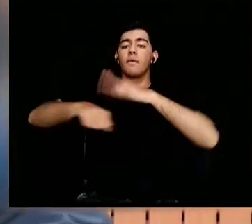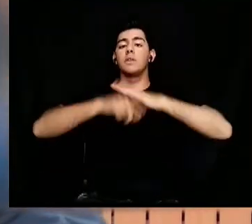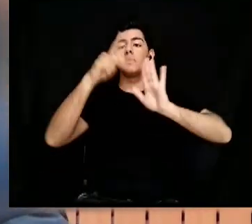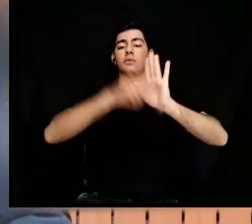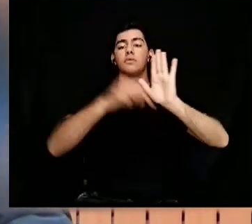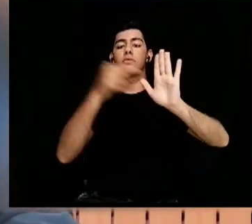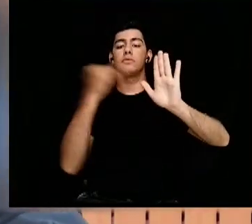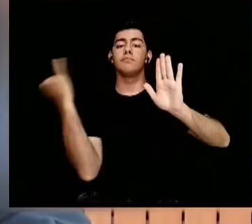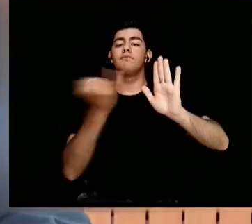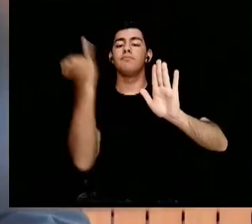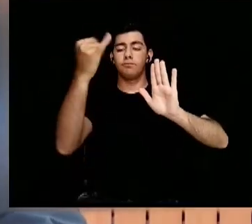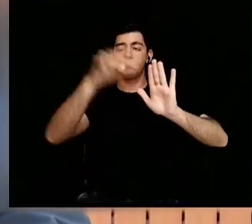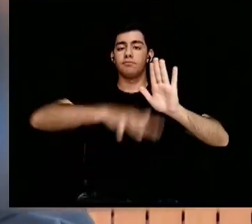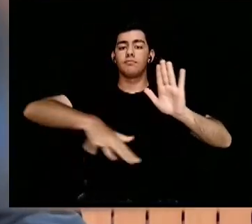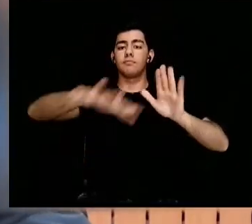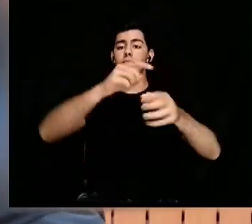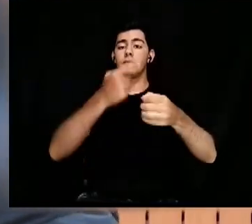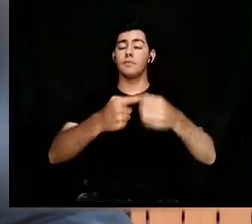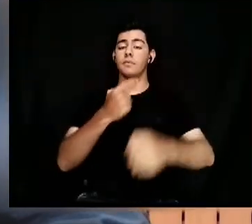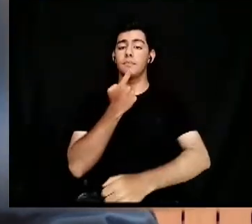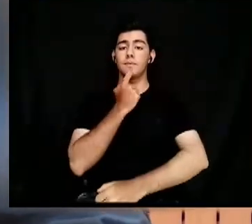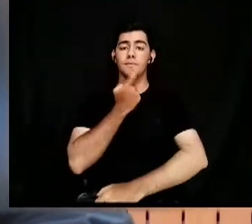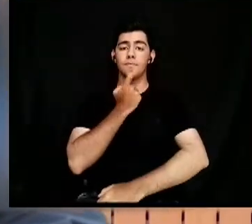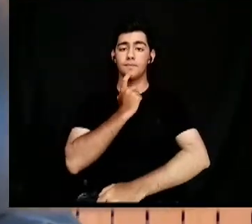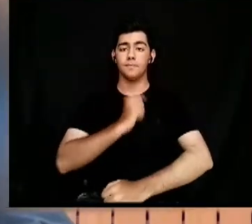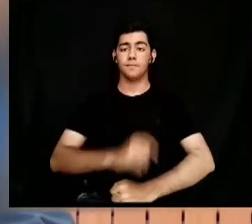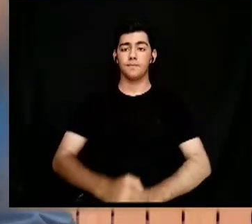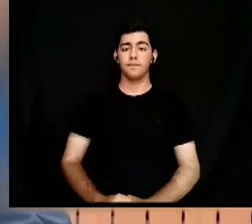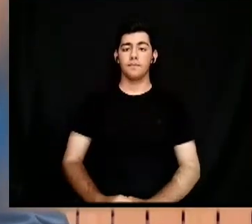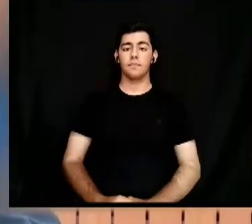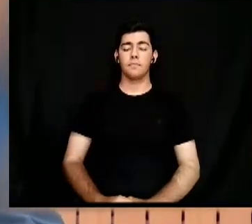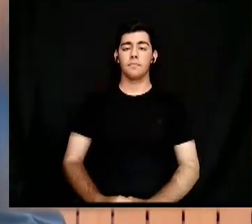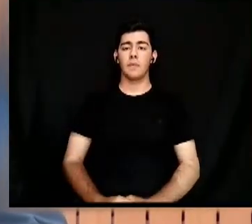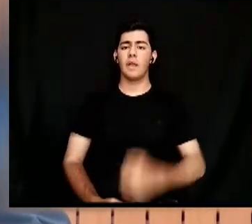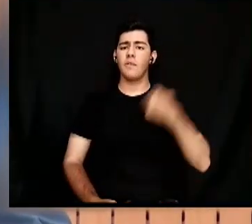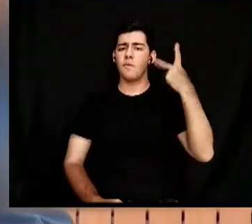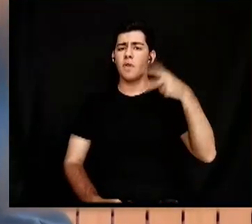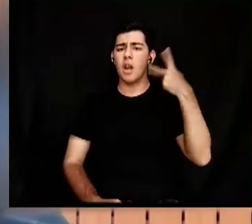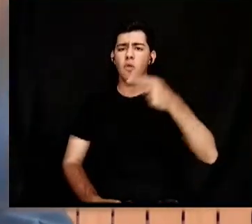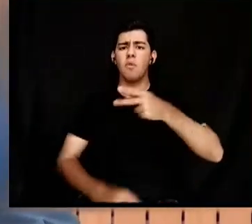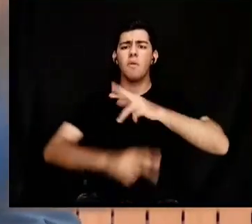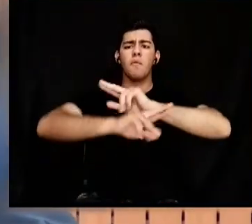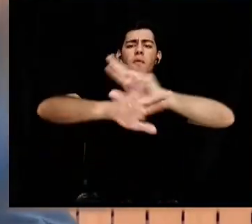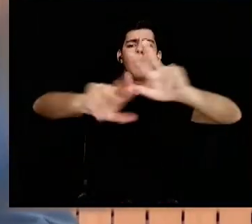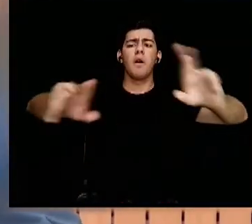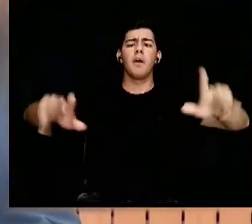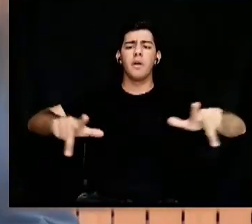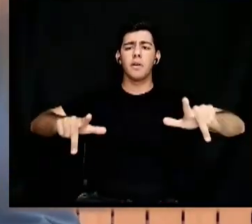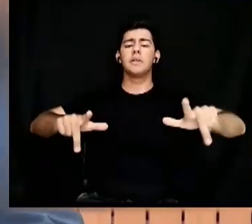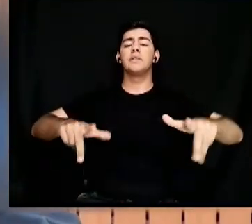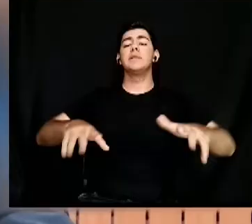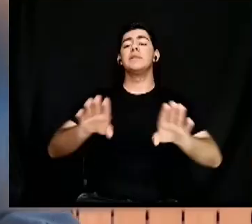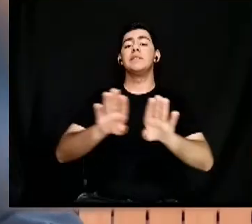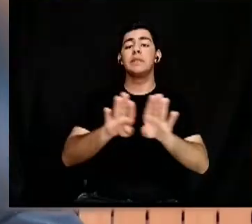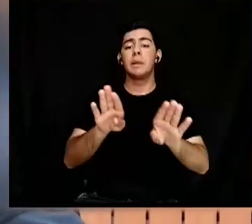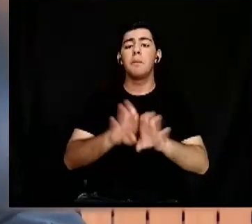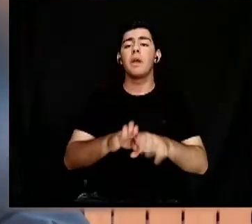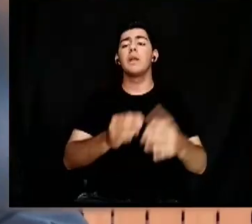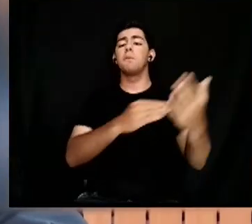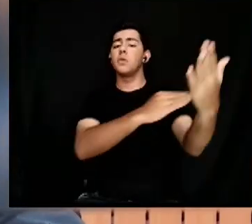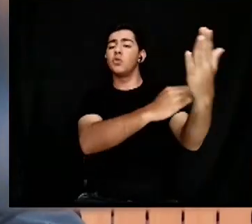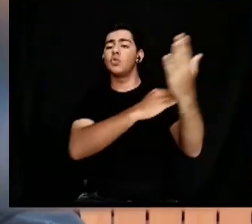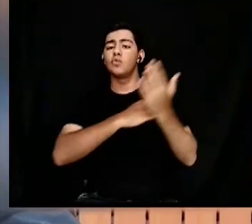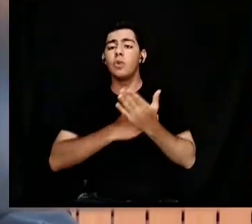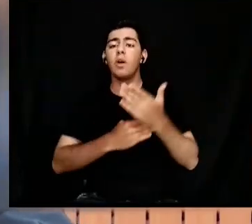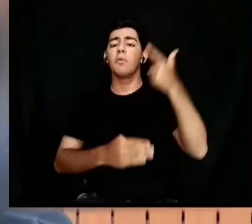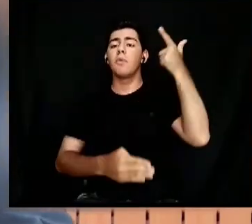de Campinas. Vários foram os vereadores que se mobilizaram para que esse